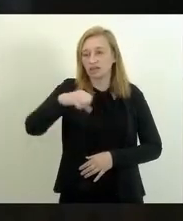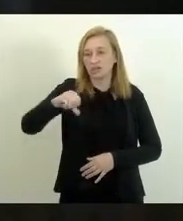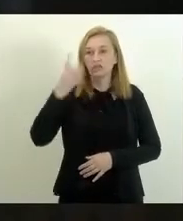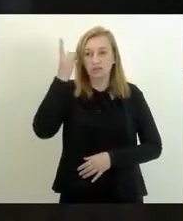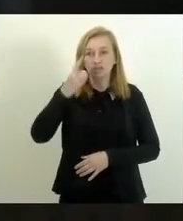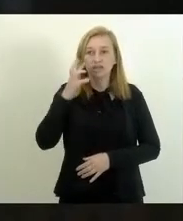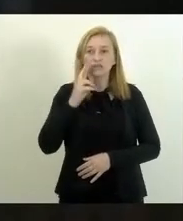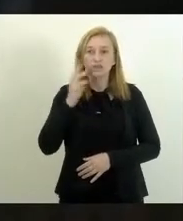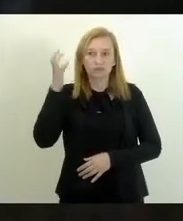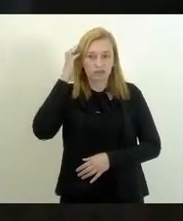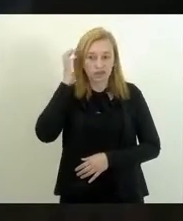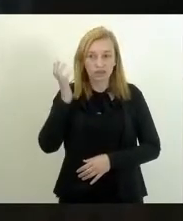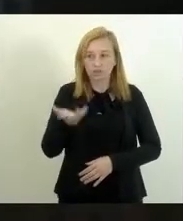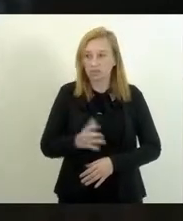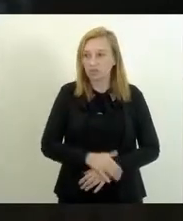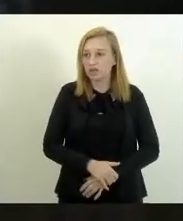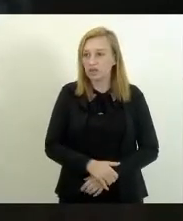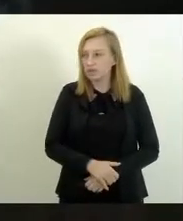Rosane Félix.